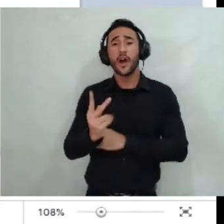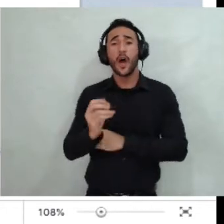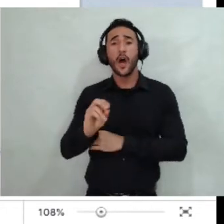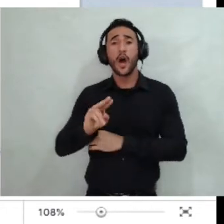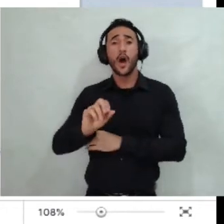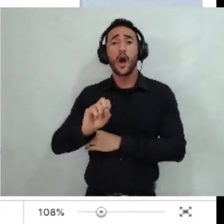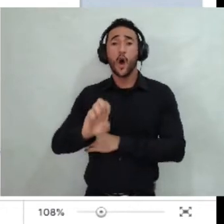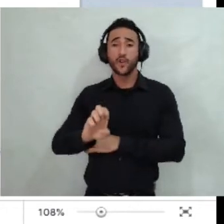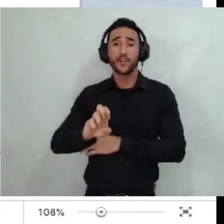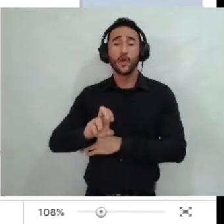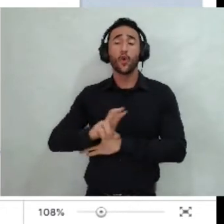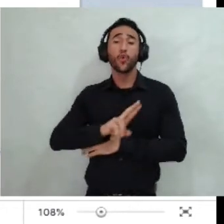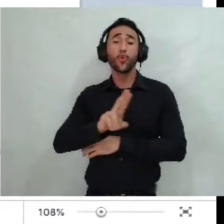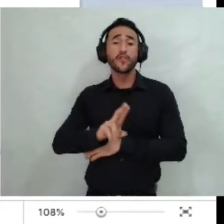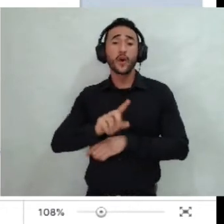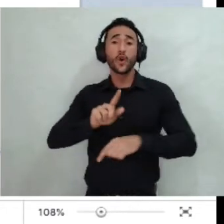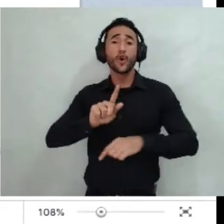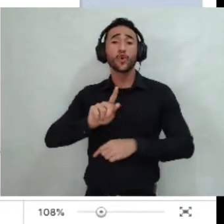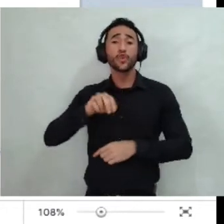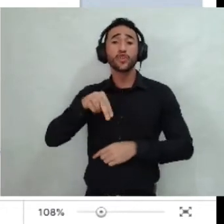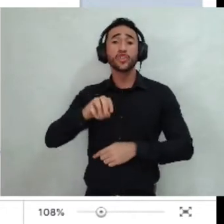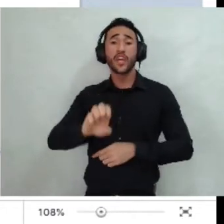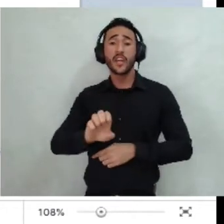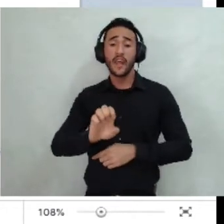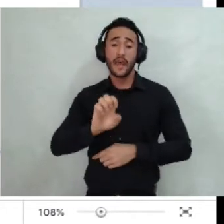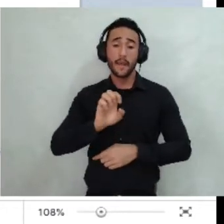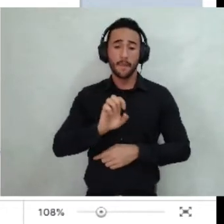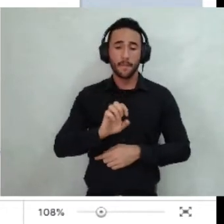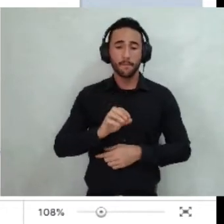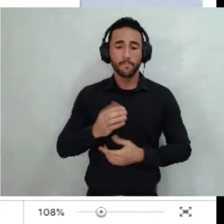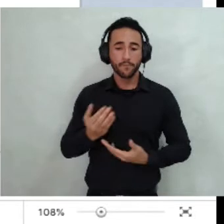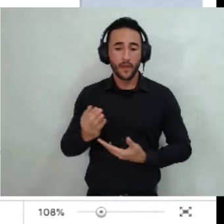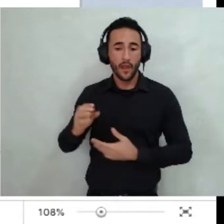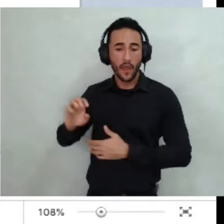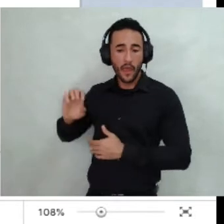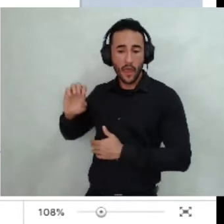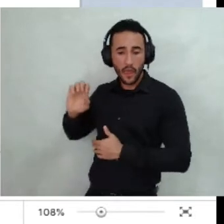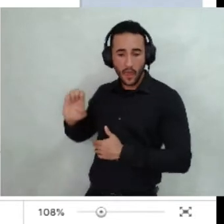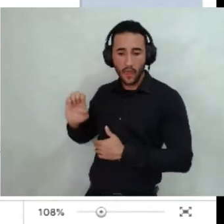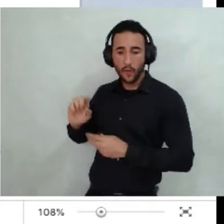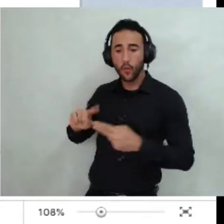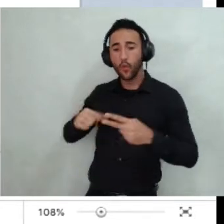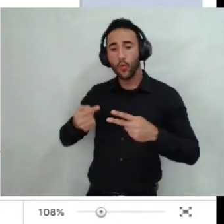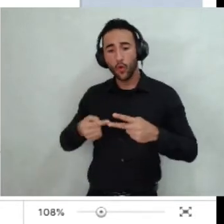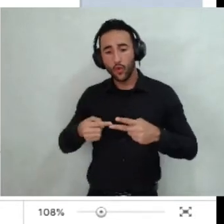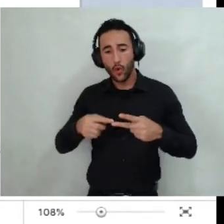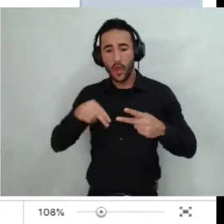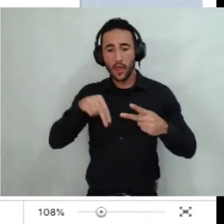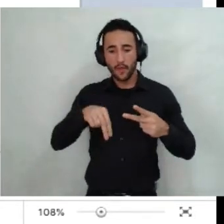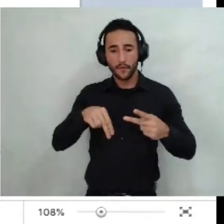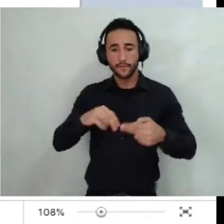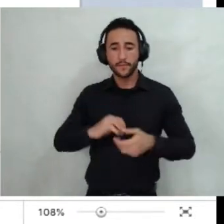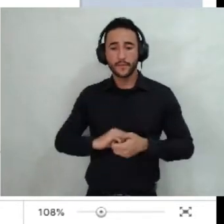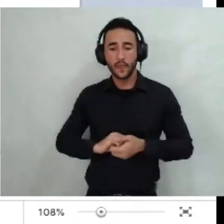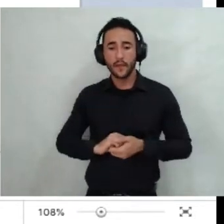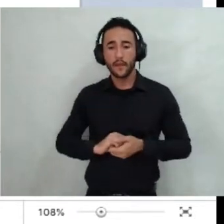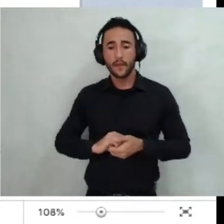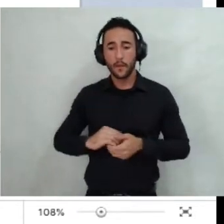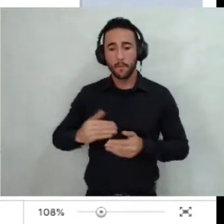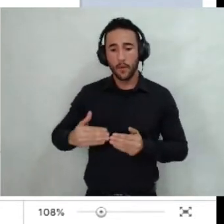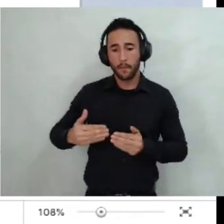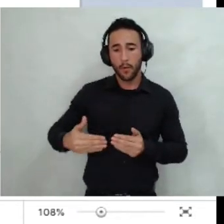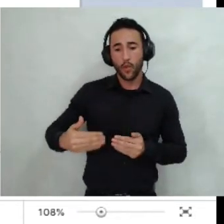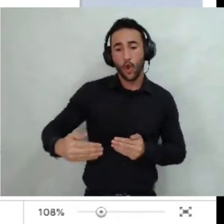gene E, né, que eu falei que é bem sensível, e o gene N, aqui um protocolo comercial que usa um